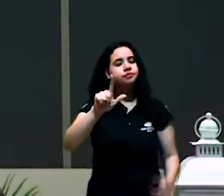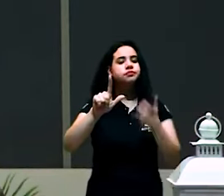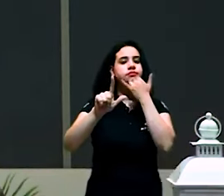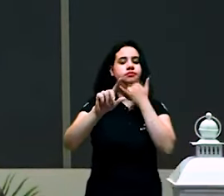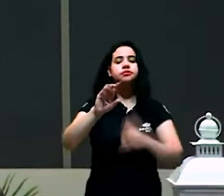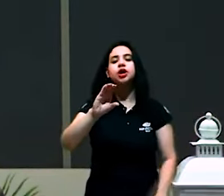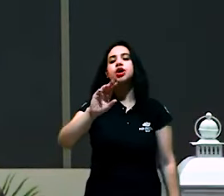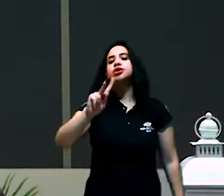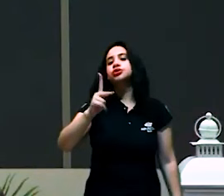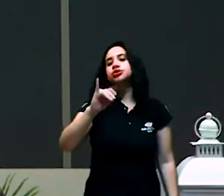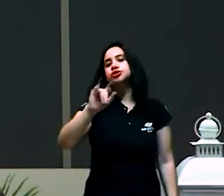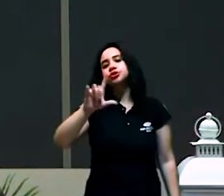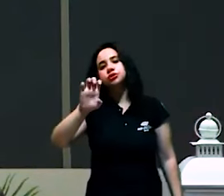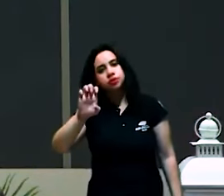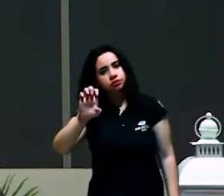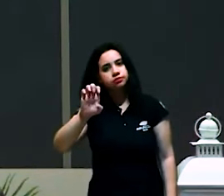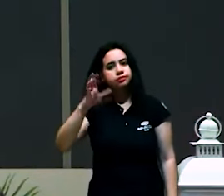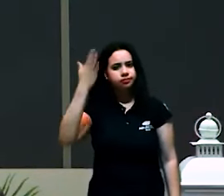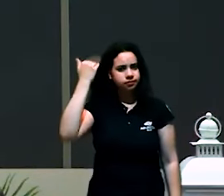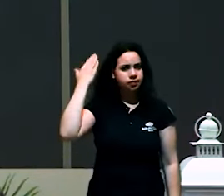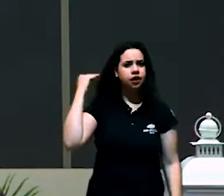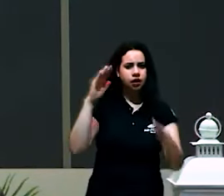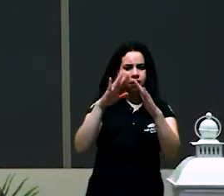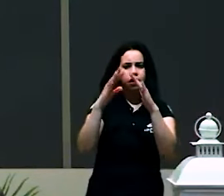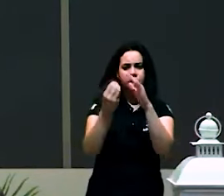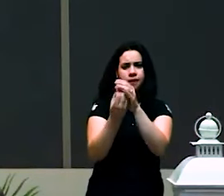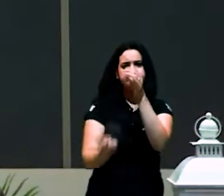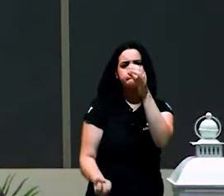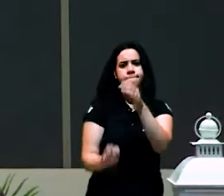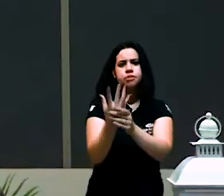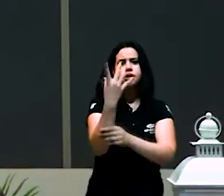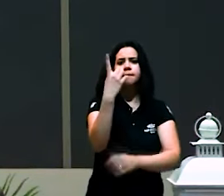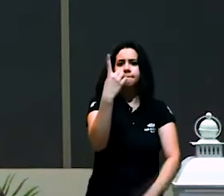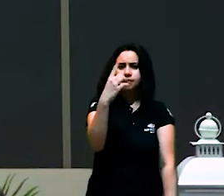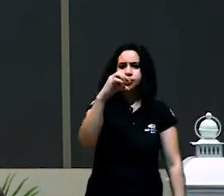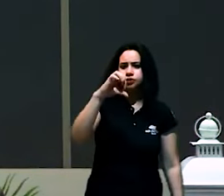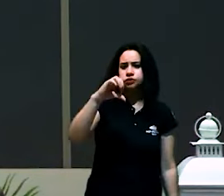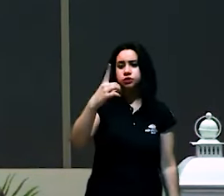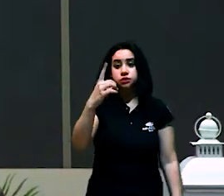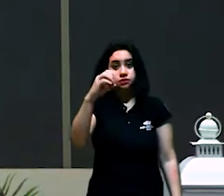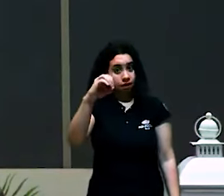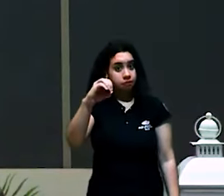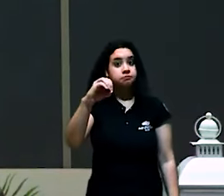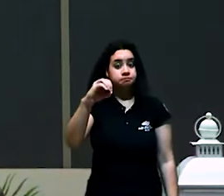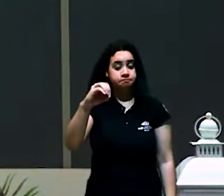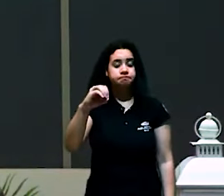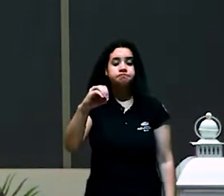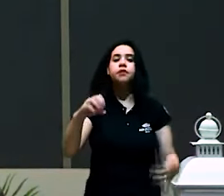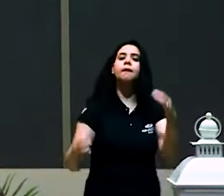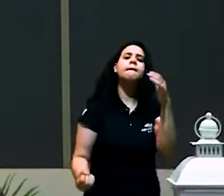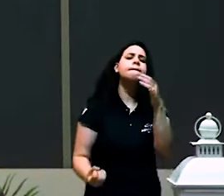ano 1910. No ano 1910 se fundou por primeira